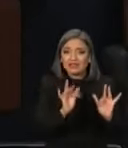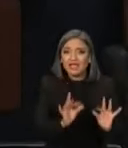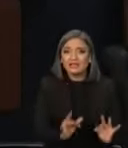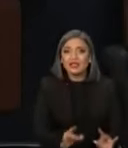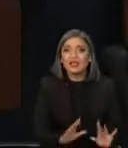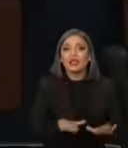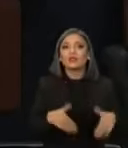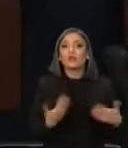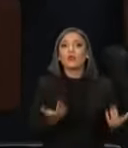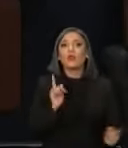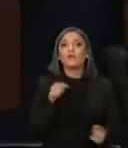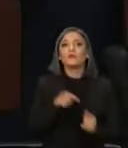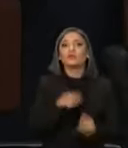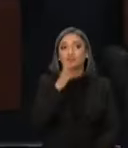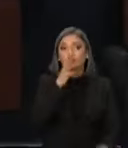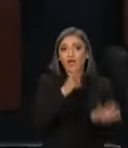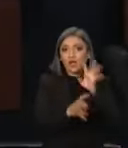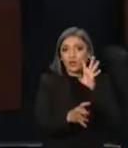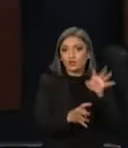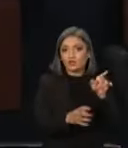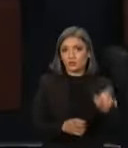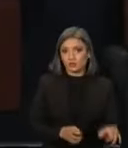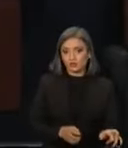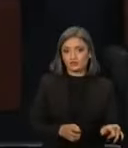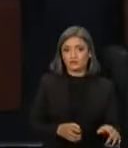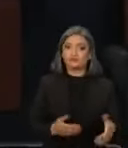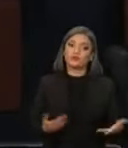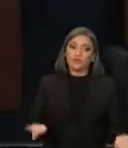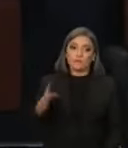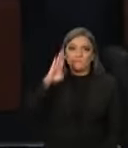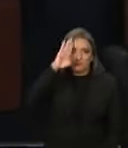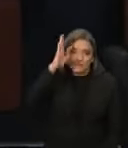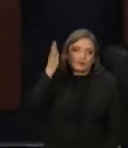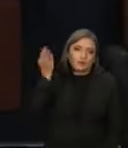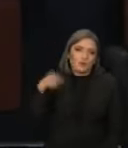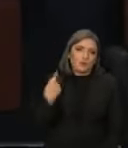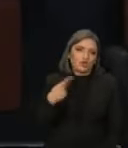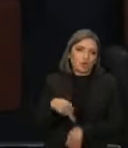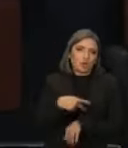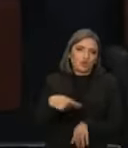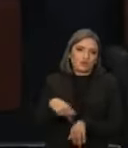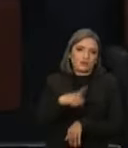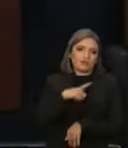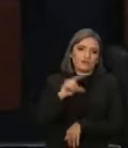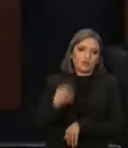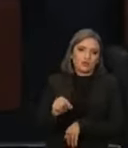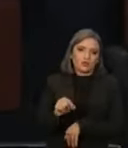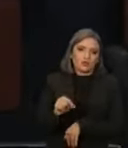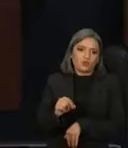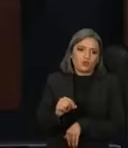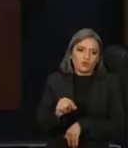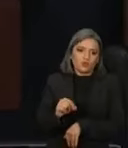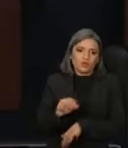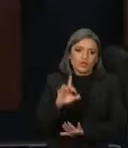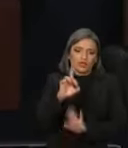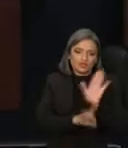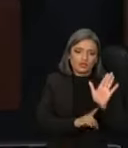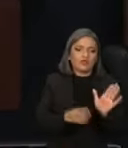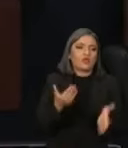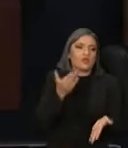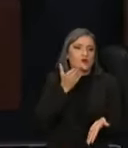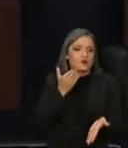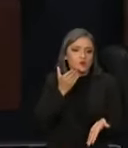motivos da acusação contra ela formulada, principalmente num país como o nosso, em que o erro de direito não escusa